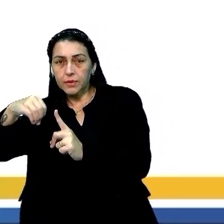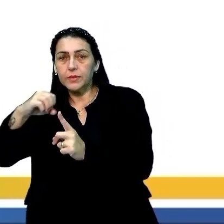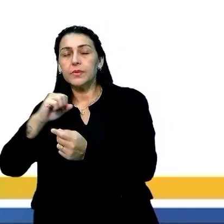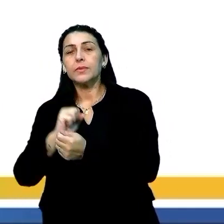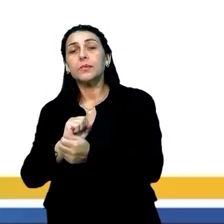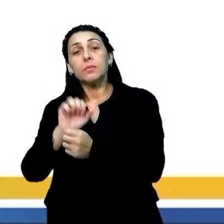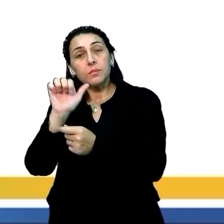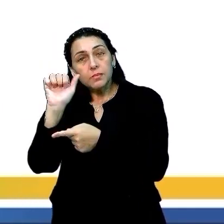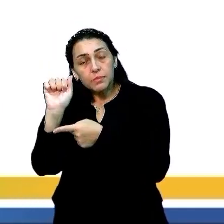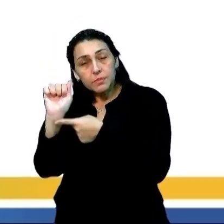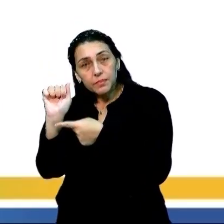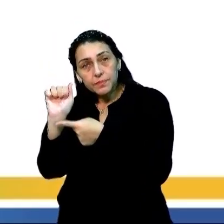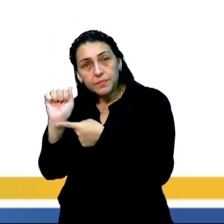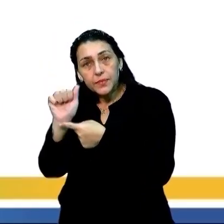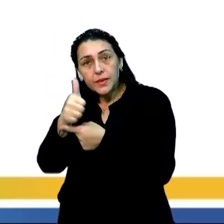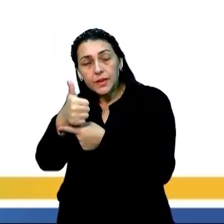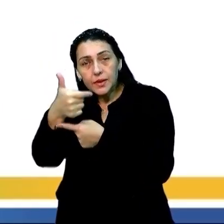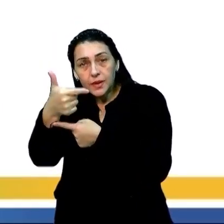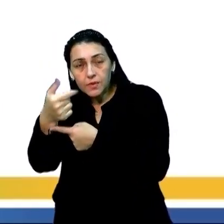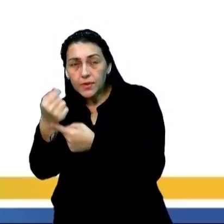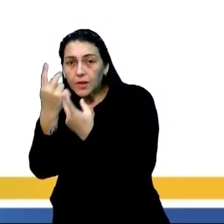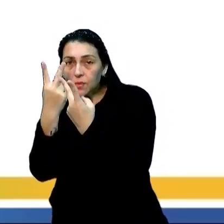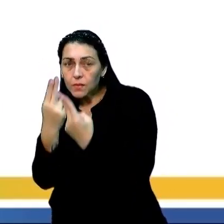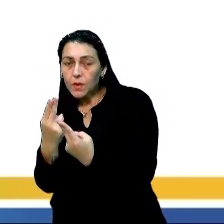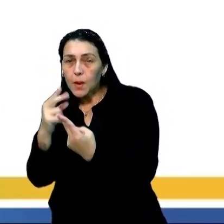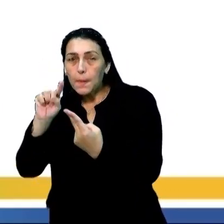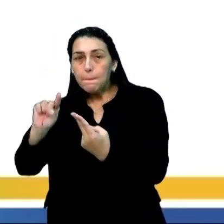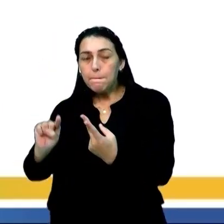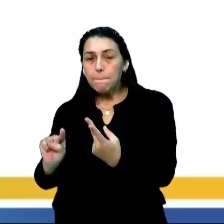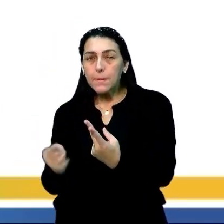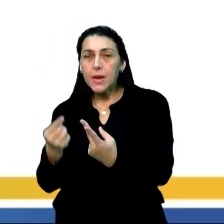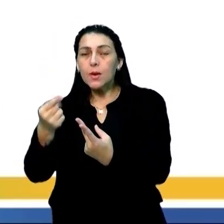Então, meu A120 é igual a